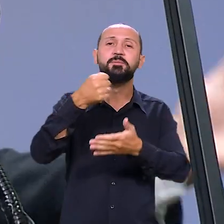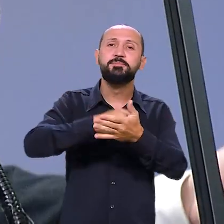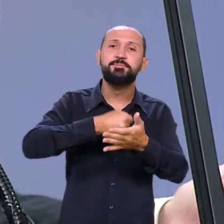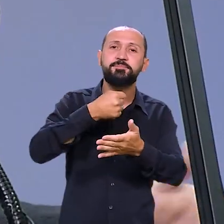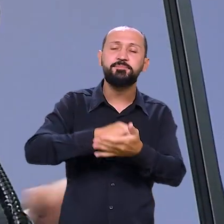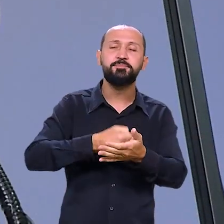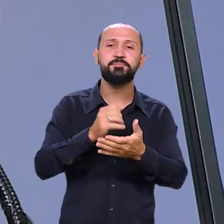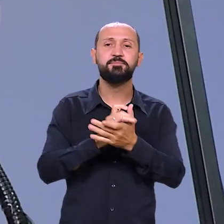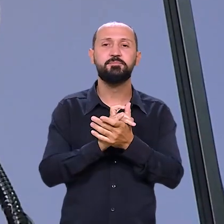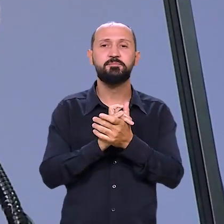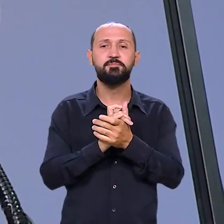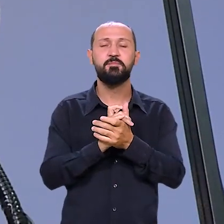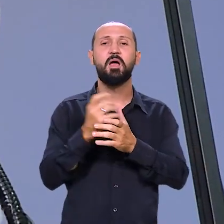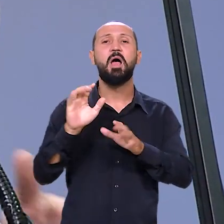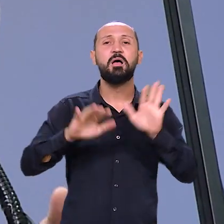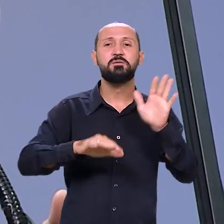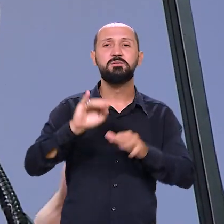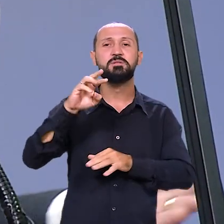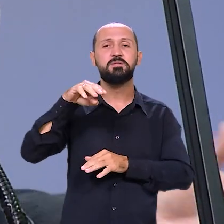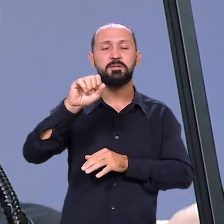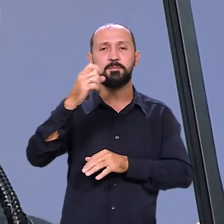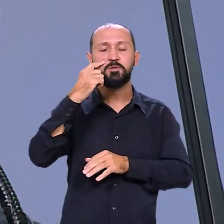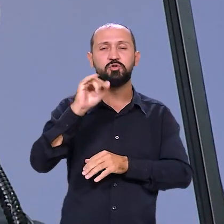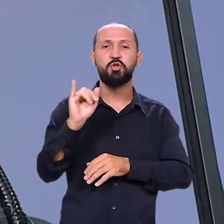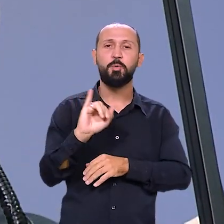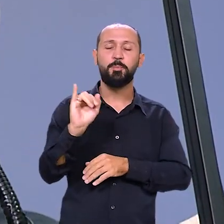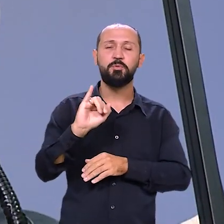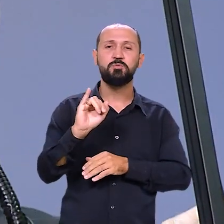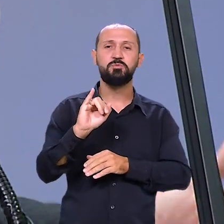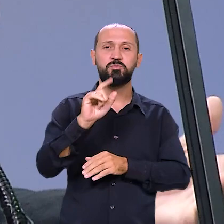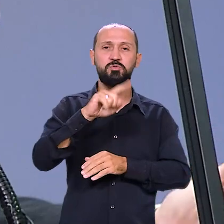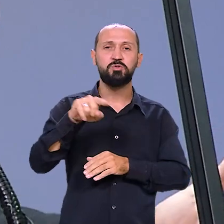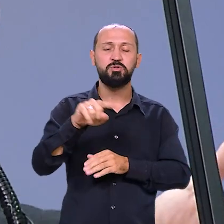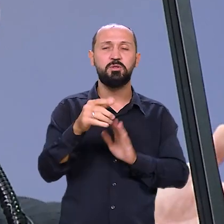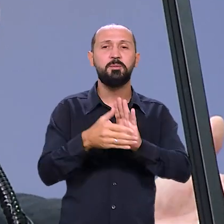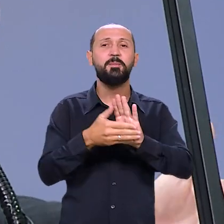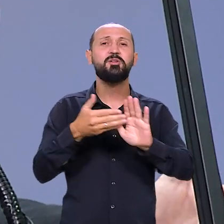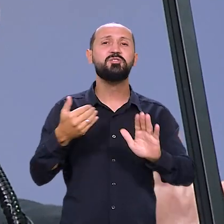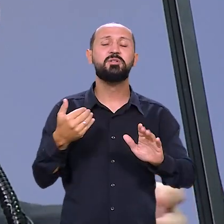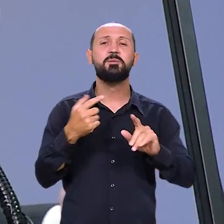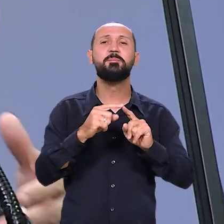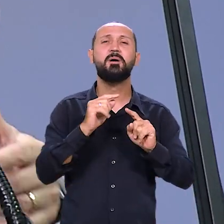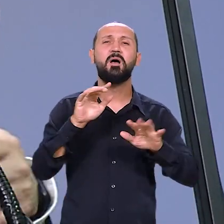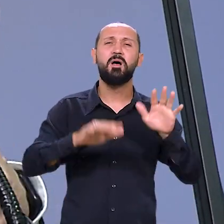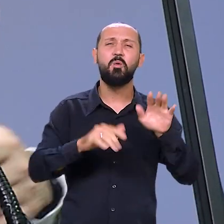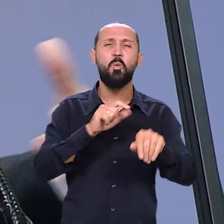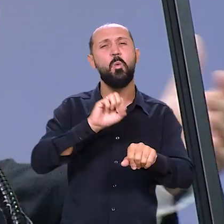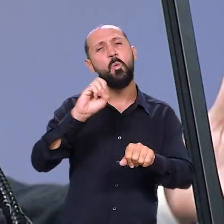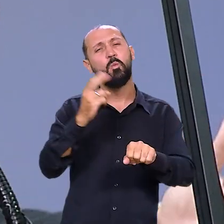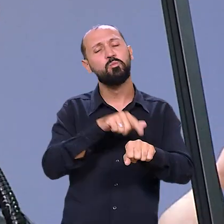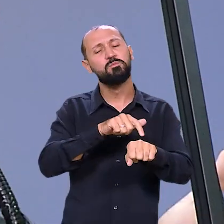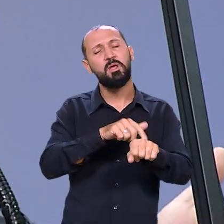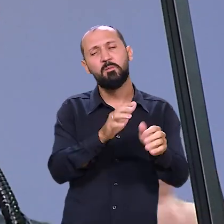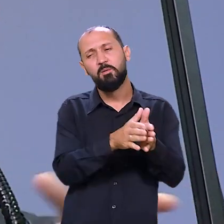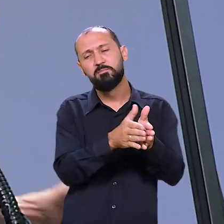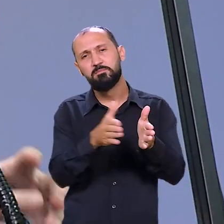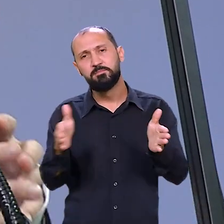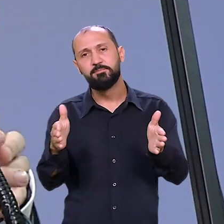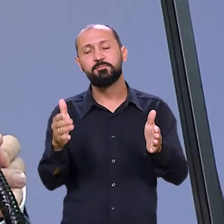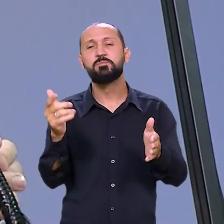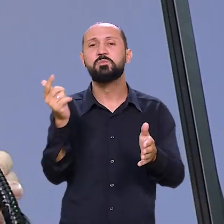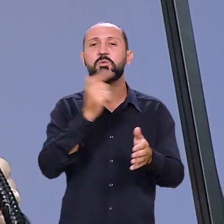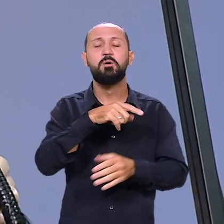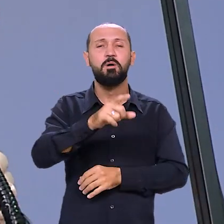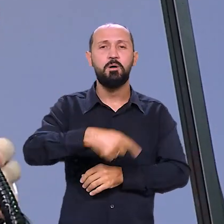reivindicando, buscando até isenção de impostos para essa atividade, pelo menos por um período de tempo,